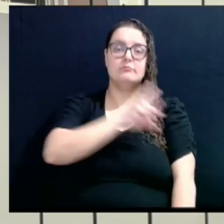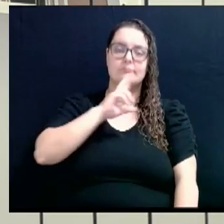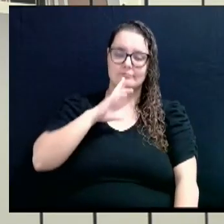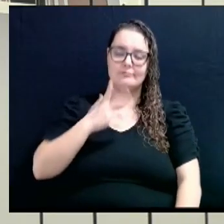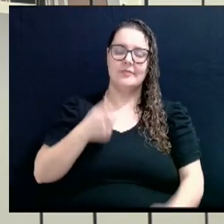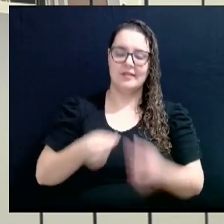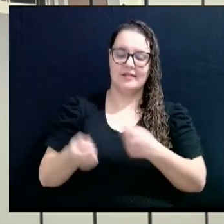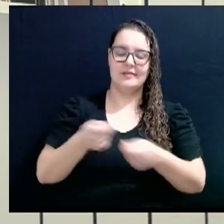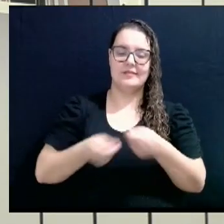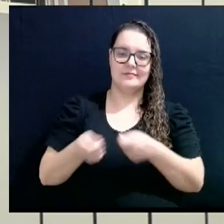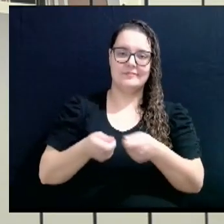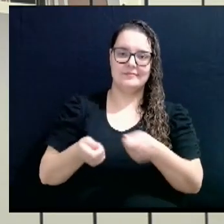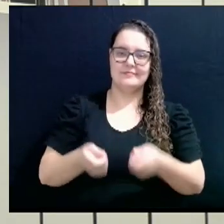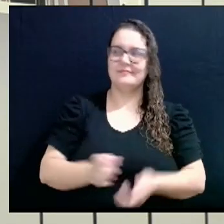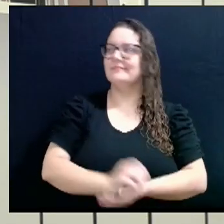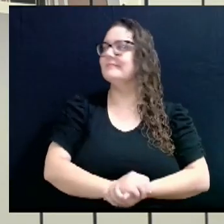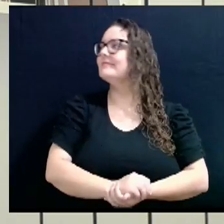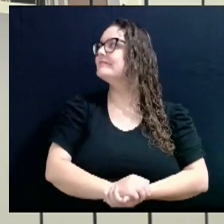Câmara.